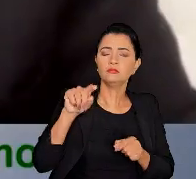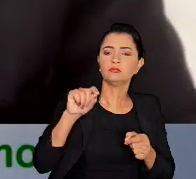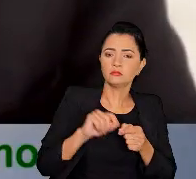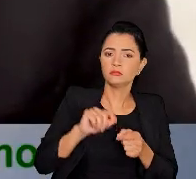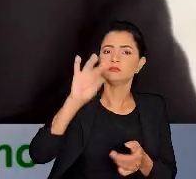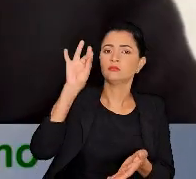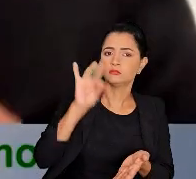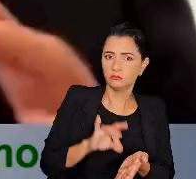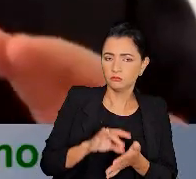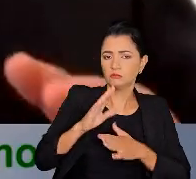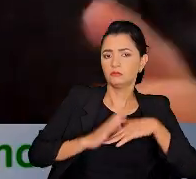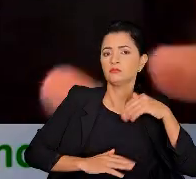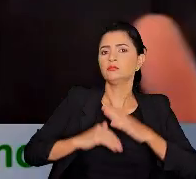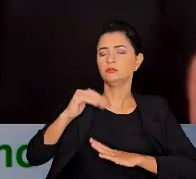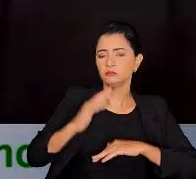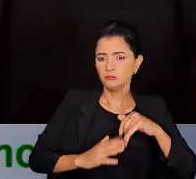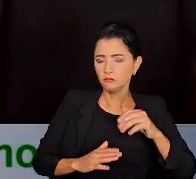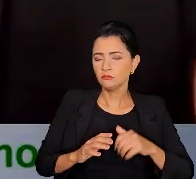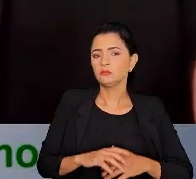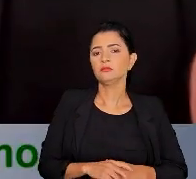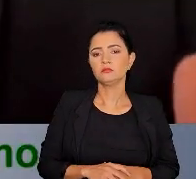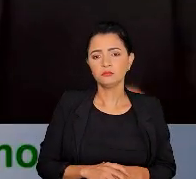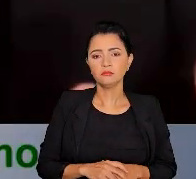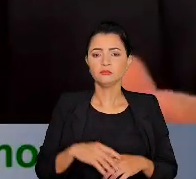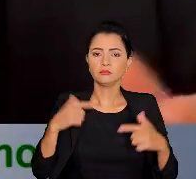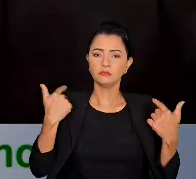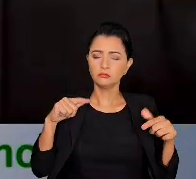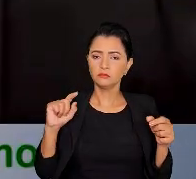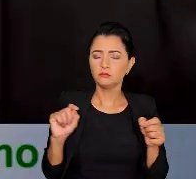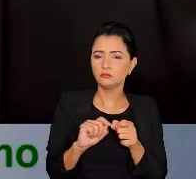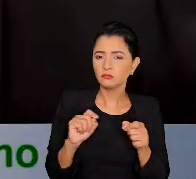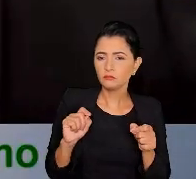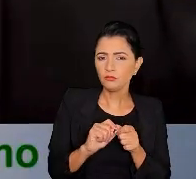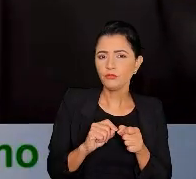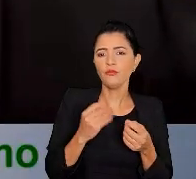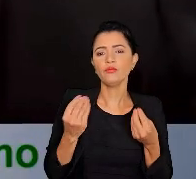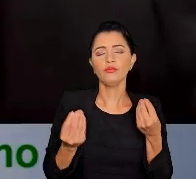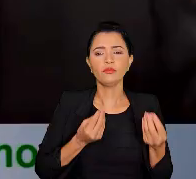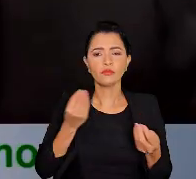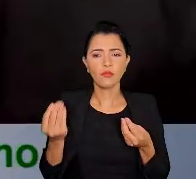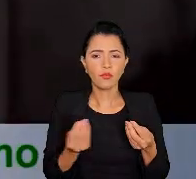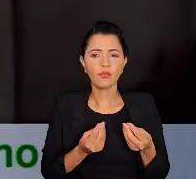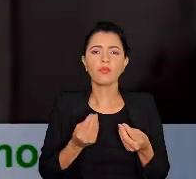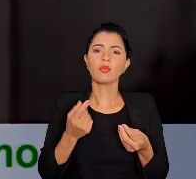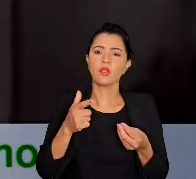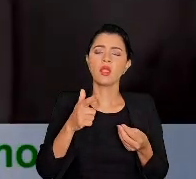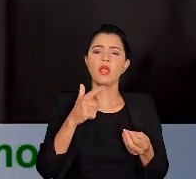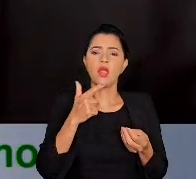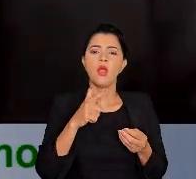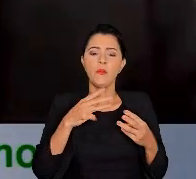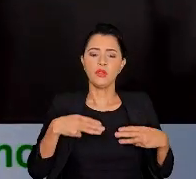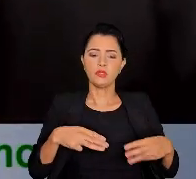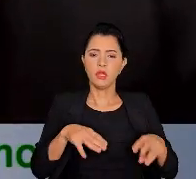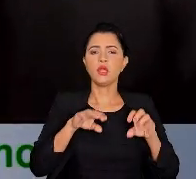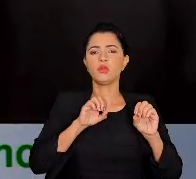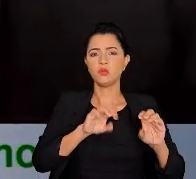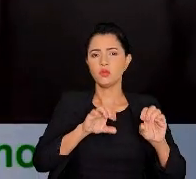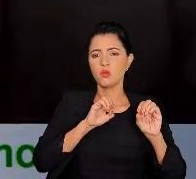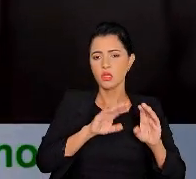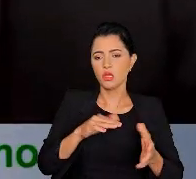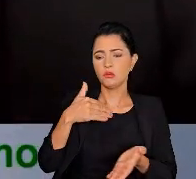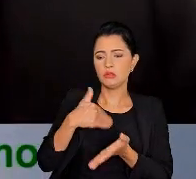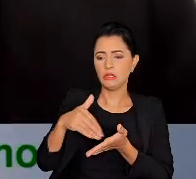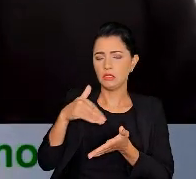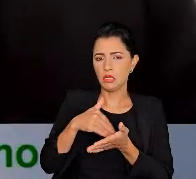efetivo na prática. Então, as ações se dão perante a Ministério da Educação, Secretarias de Estado